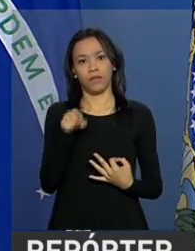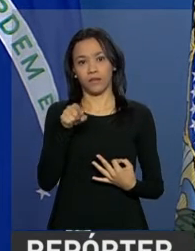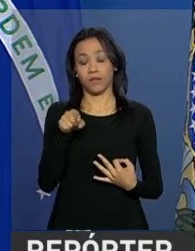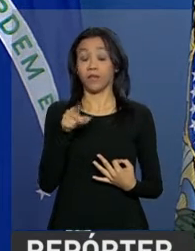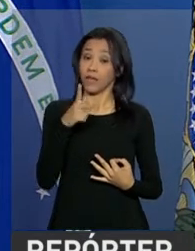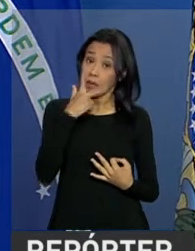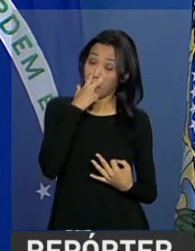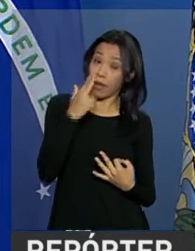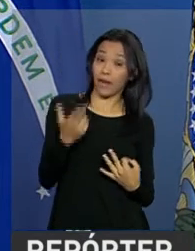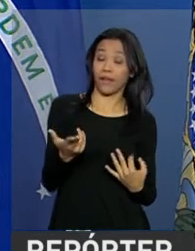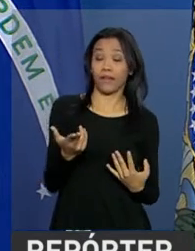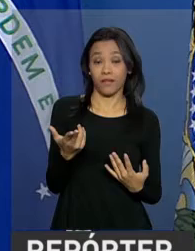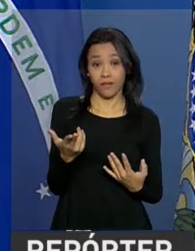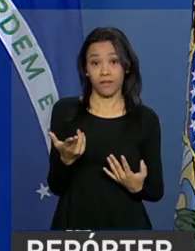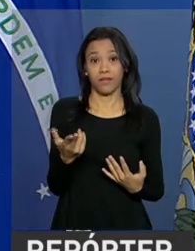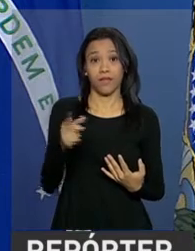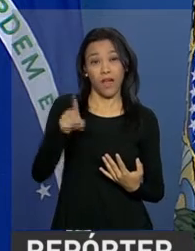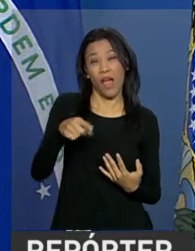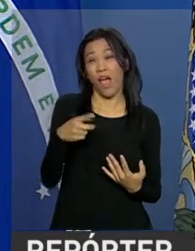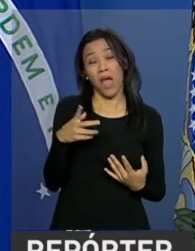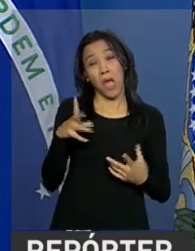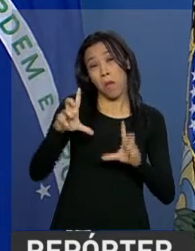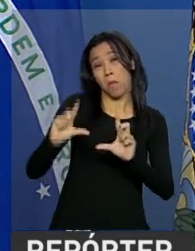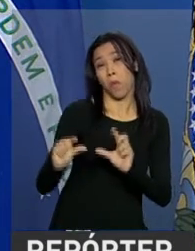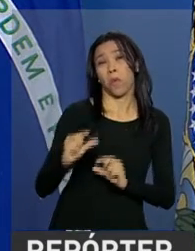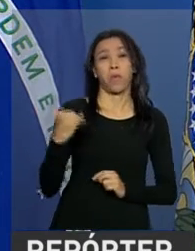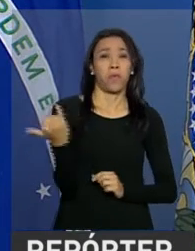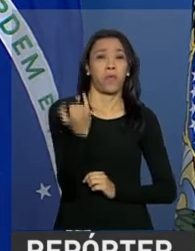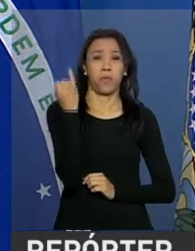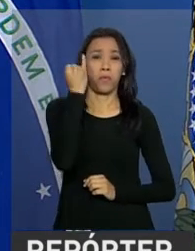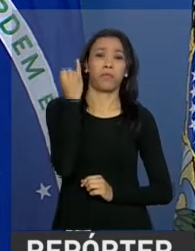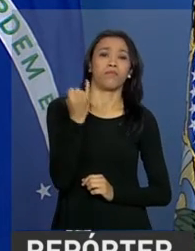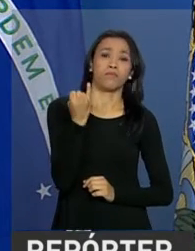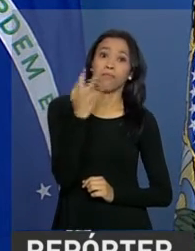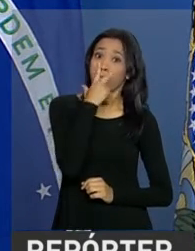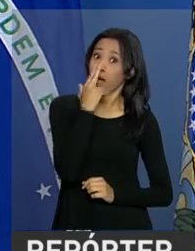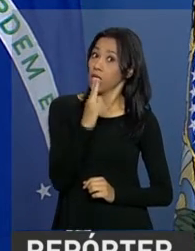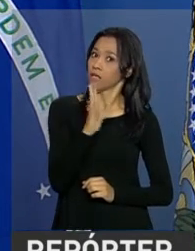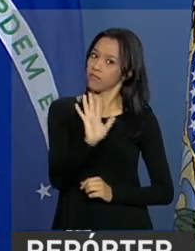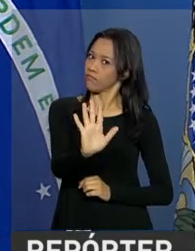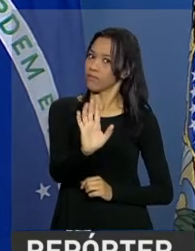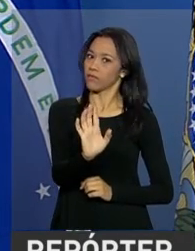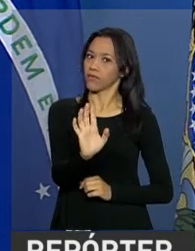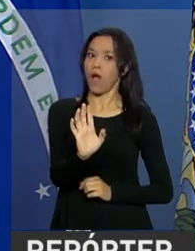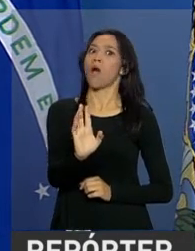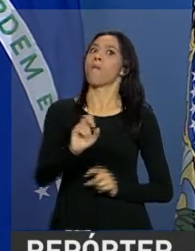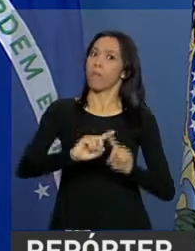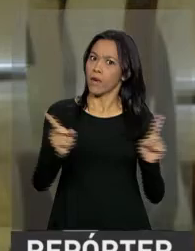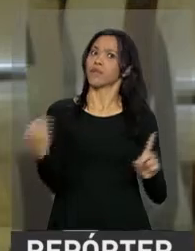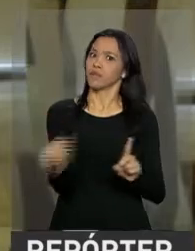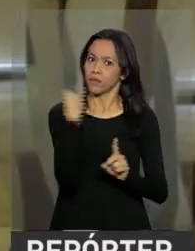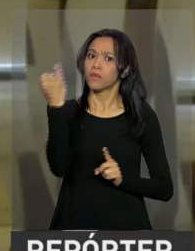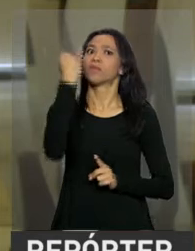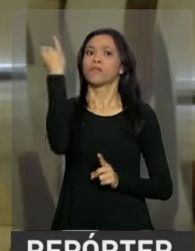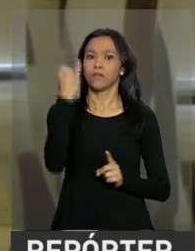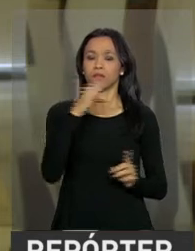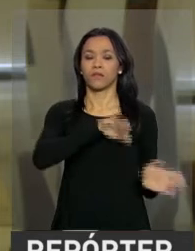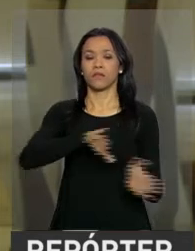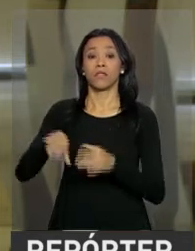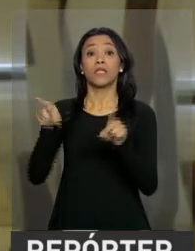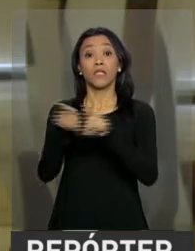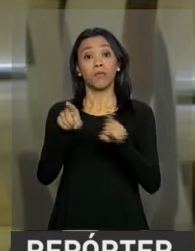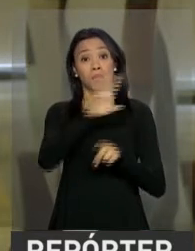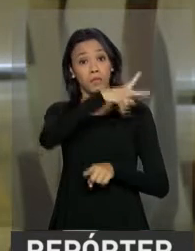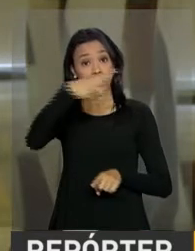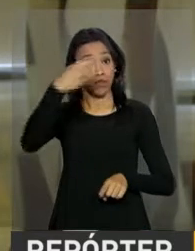o pode parecer de menor relevância mas tem uma relevância extraordinário michel temer também